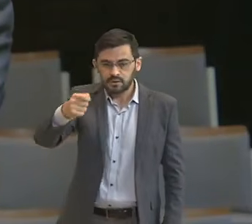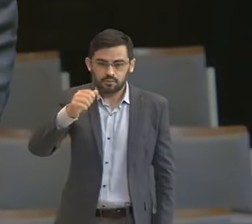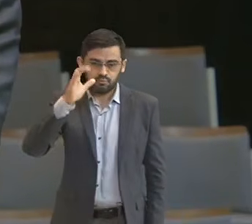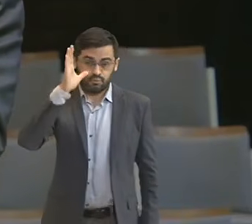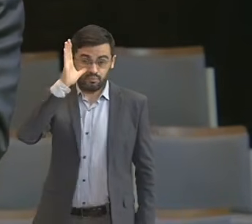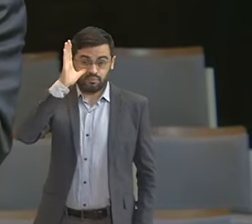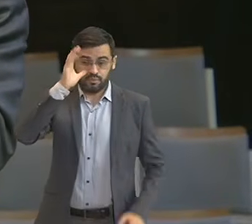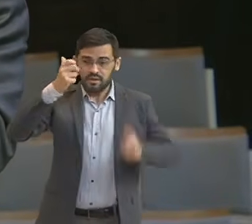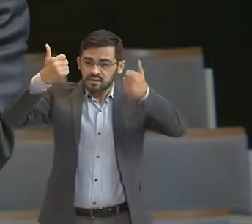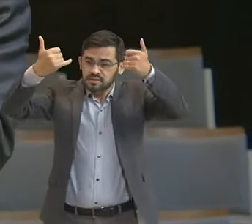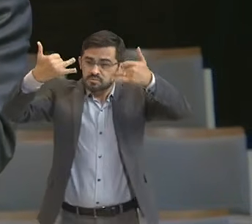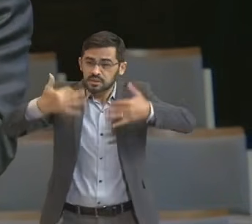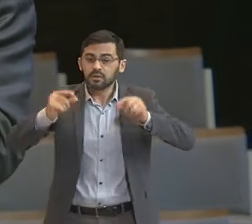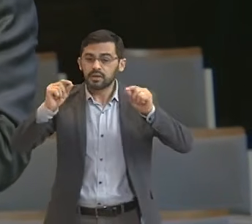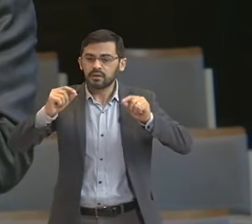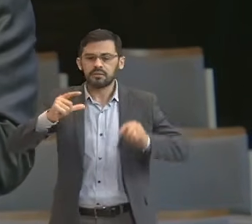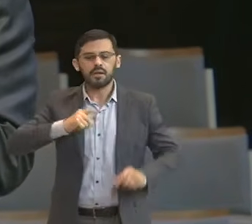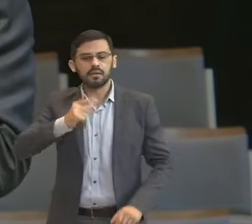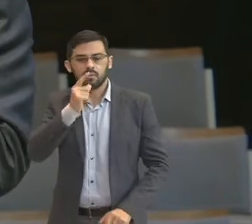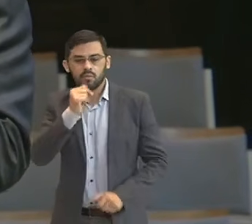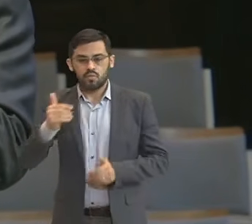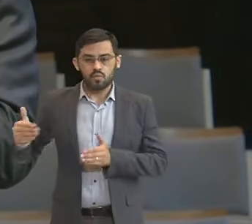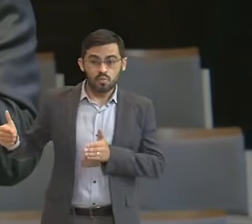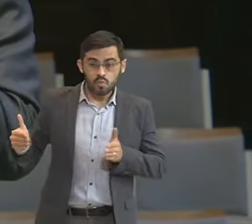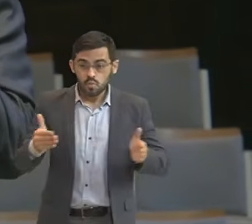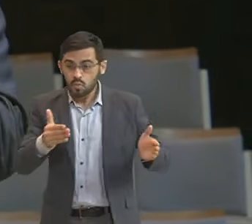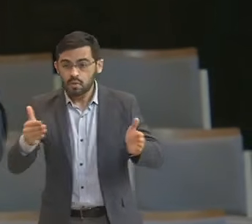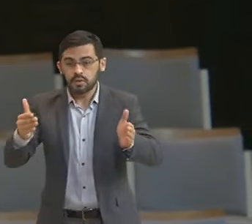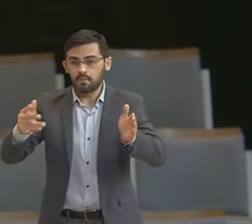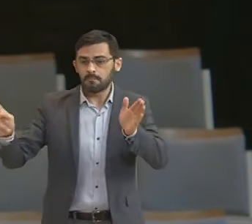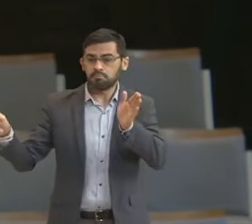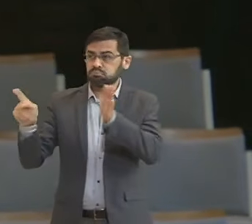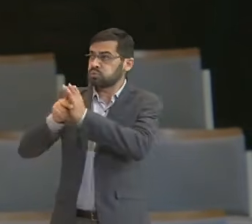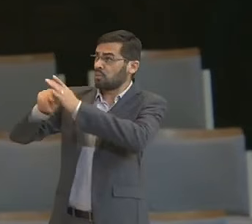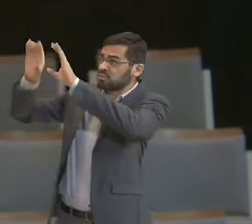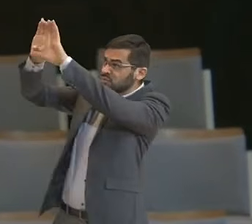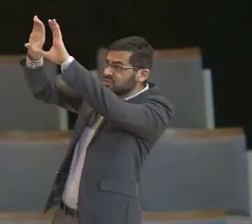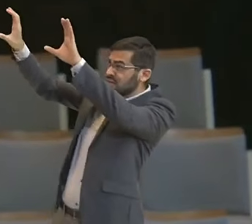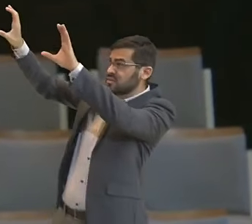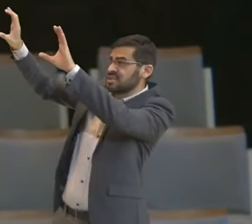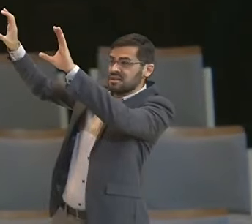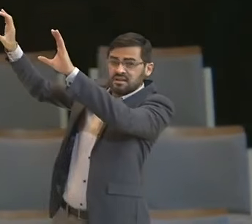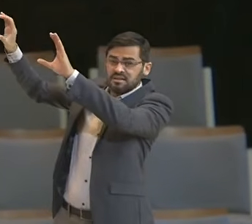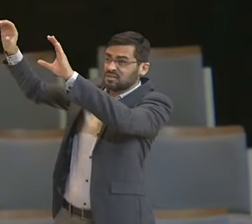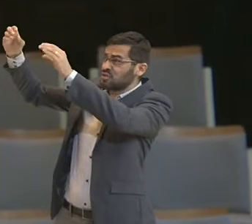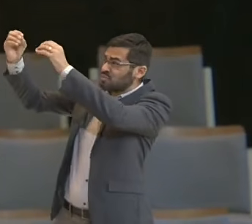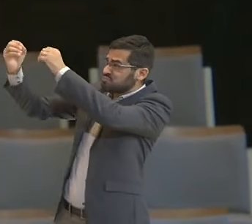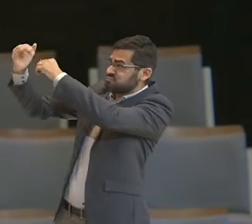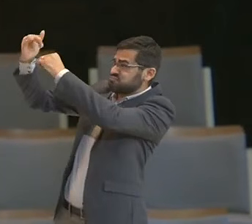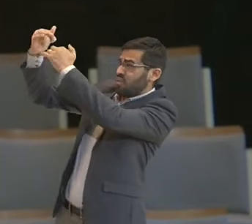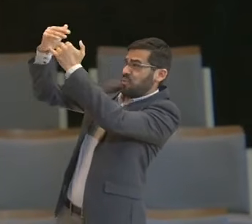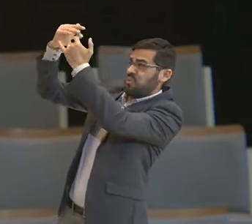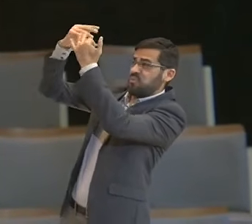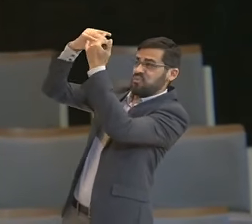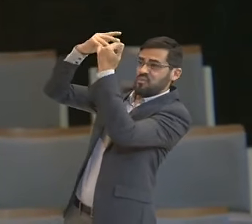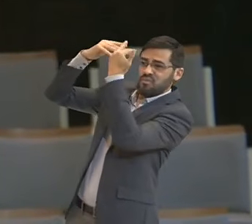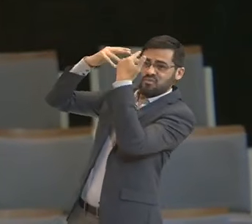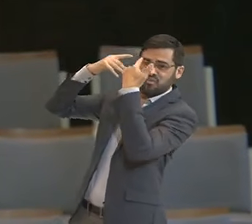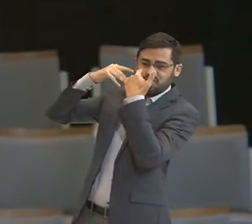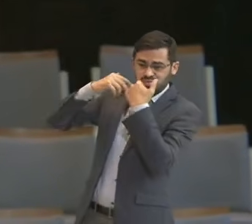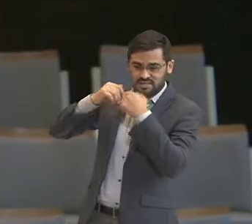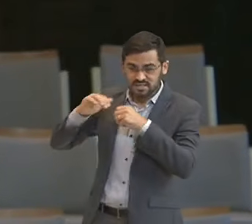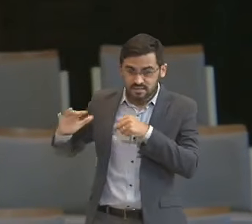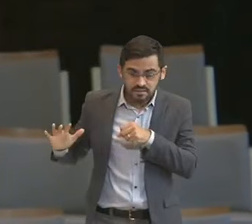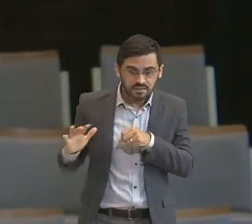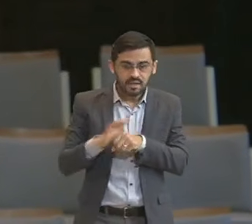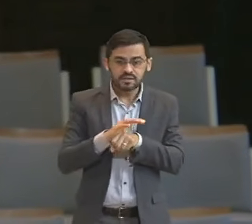linda, diz que há um rio que procede do trono de Deus, que nasce do trono de Deus.